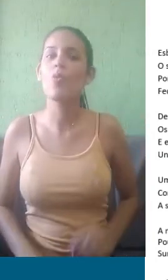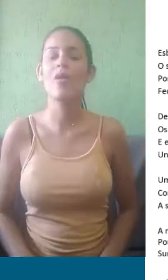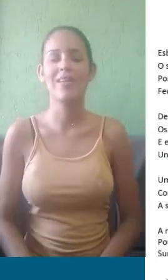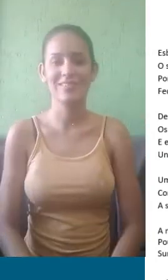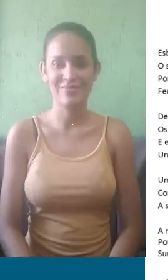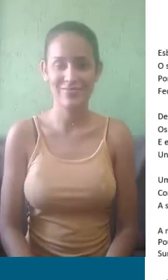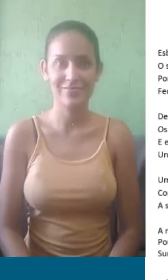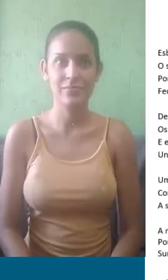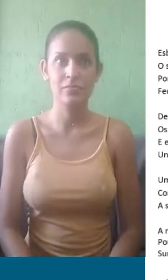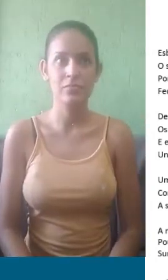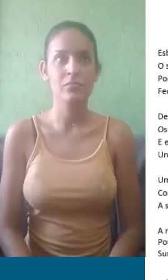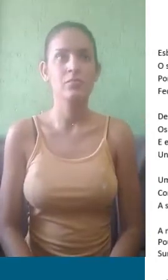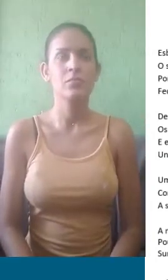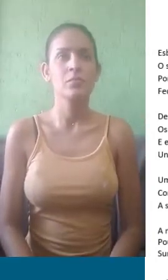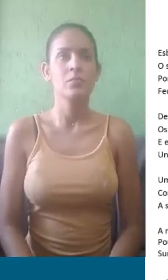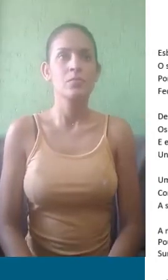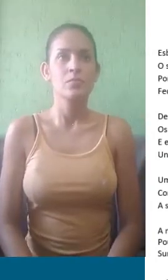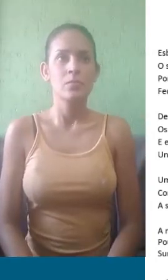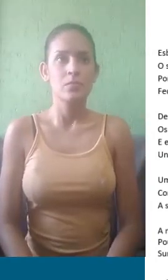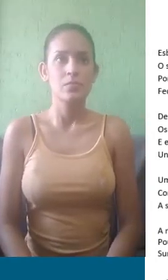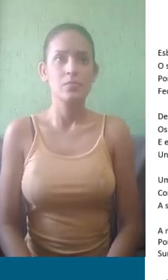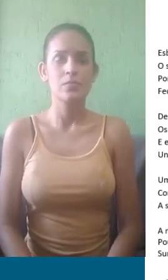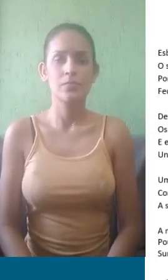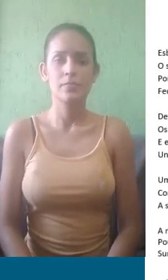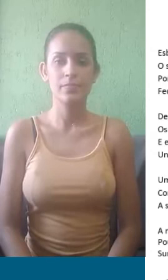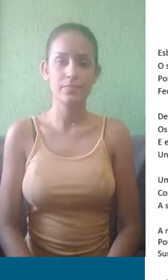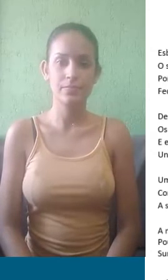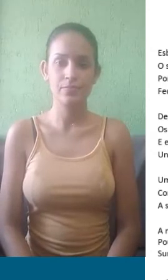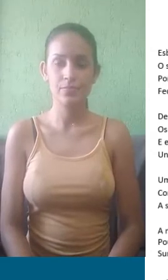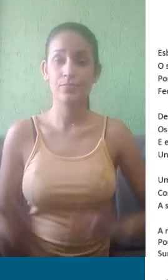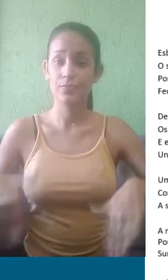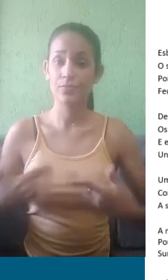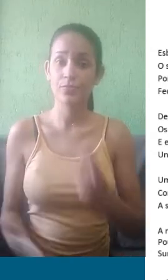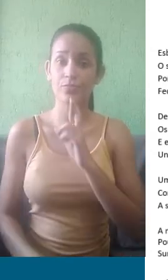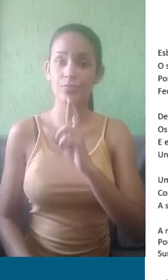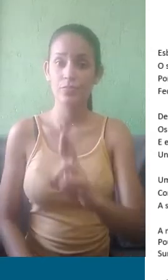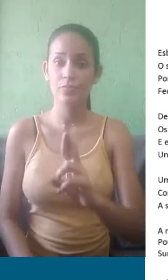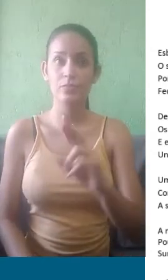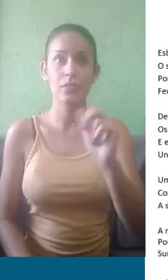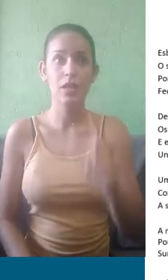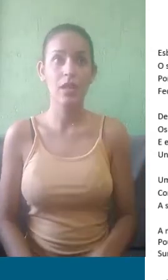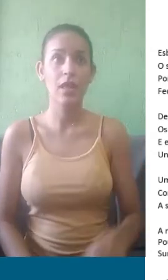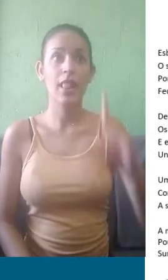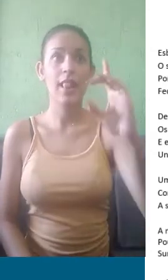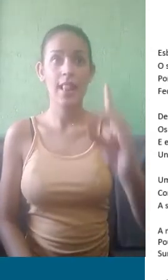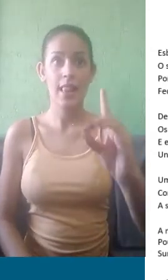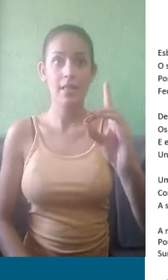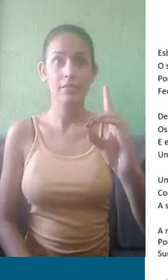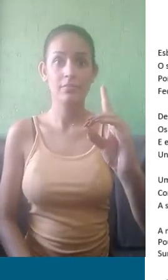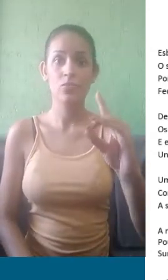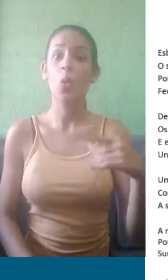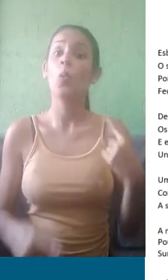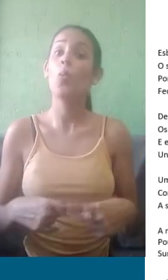característicos da estética parnasiana. Portanto, chegamos à conclusão de que a opção D é a mais